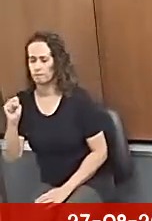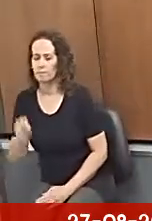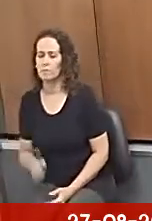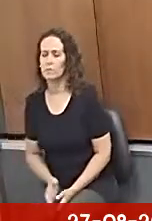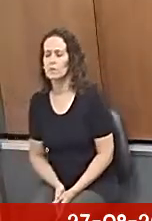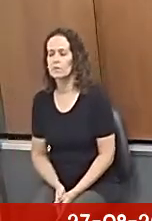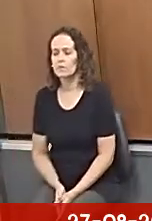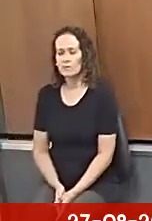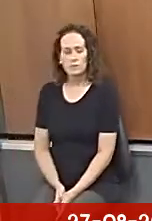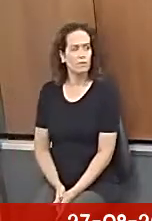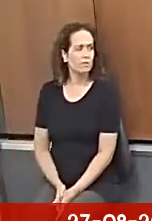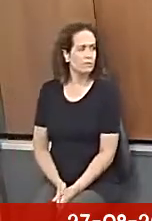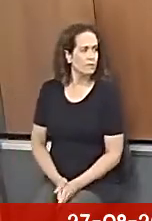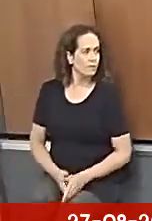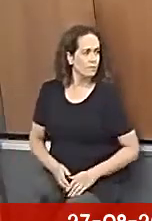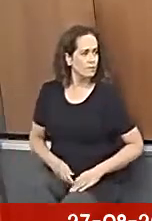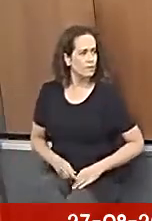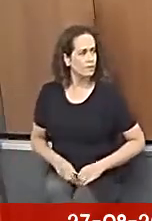então